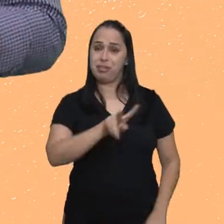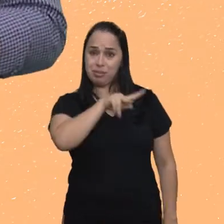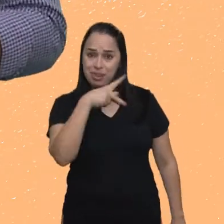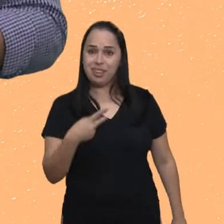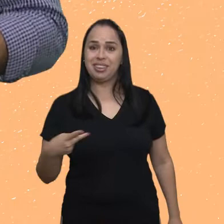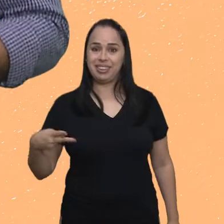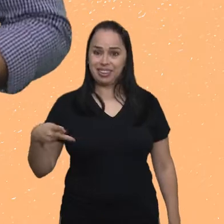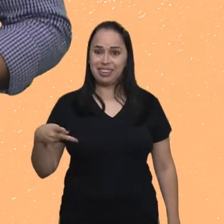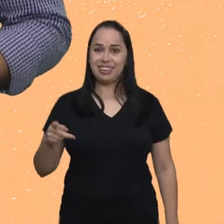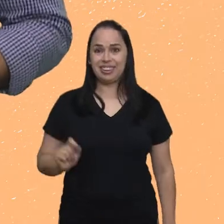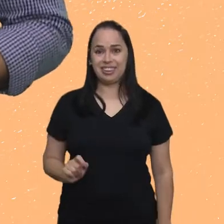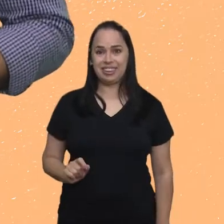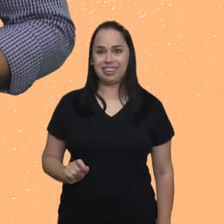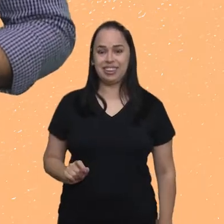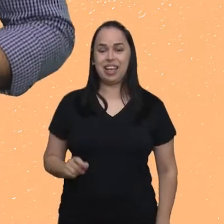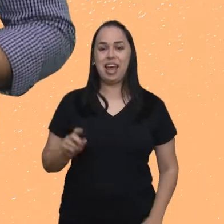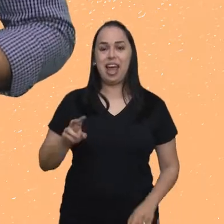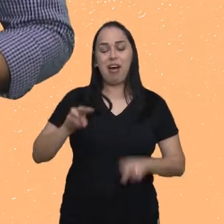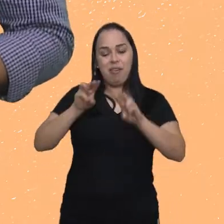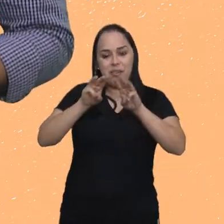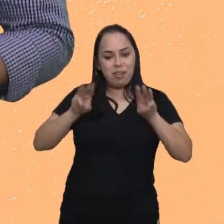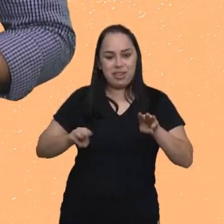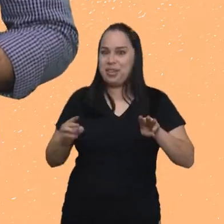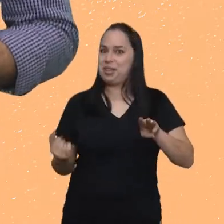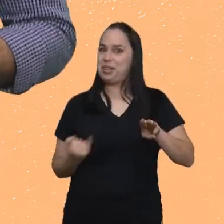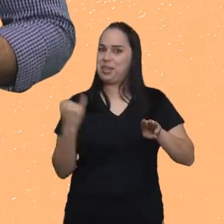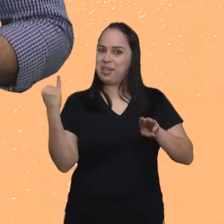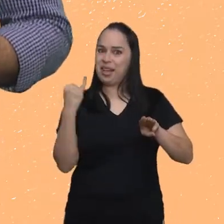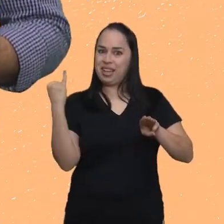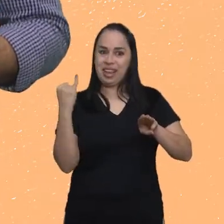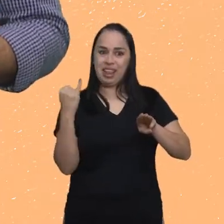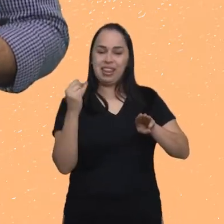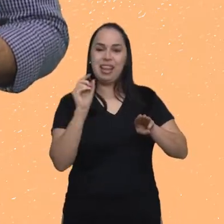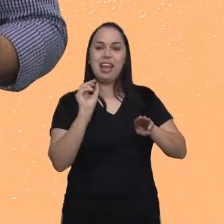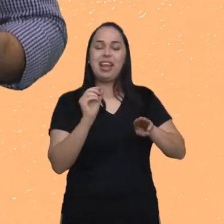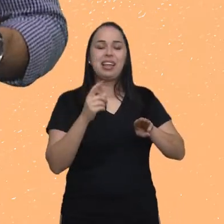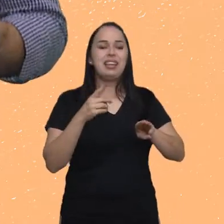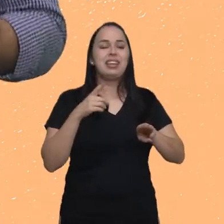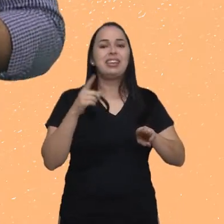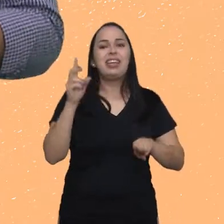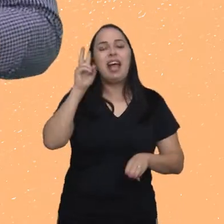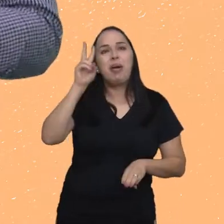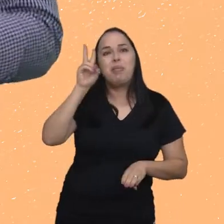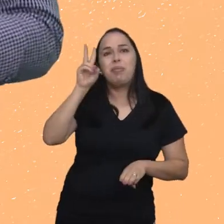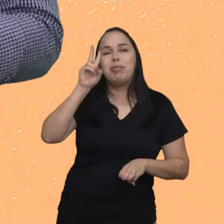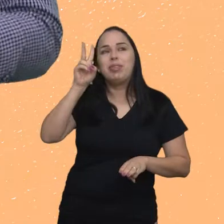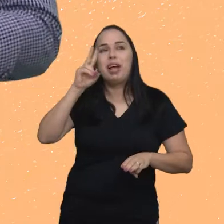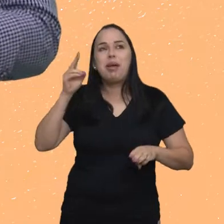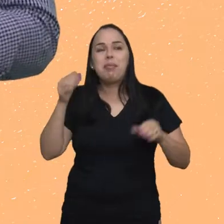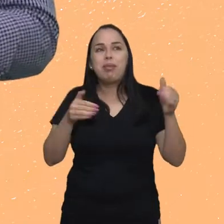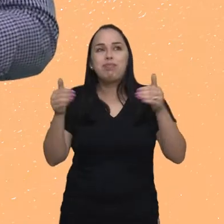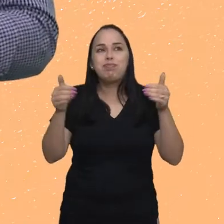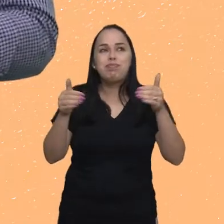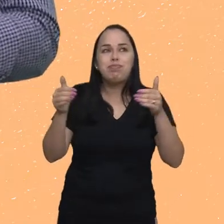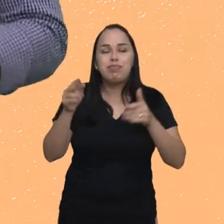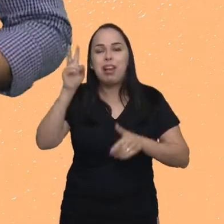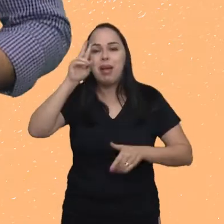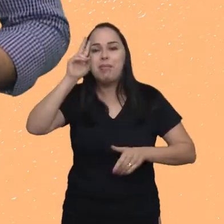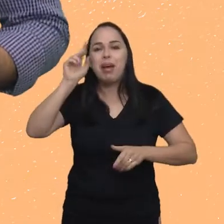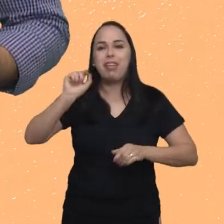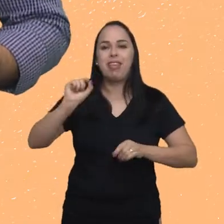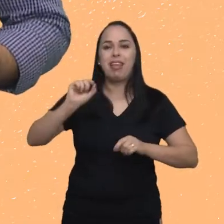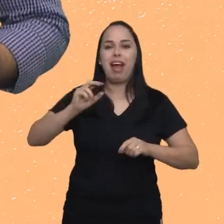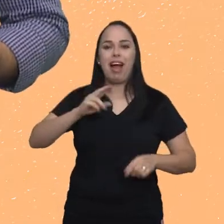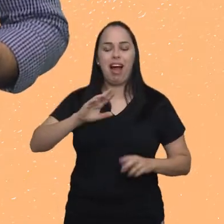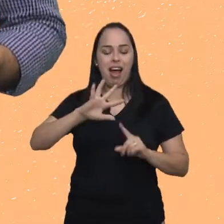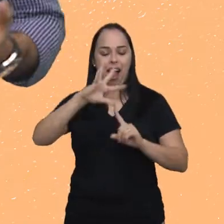da região do Vale do Paraíba. Esse valioso museu dá oportunidade para todos relembrarem a importância da arte